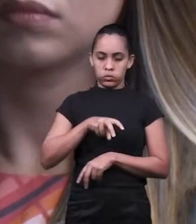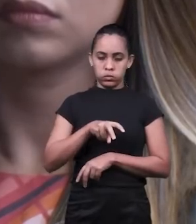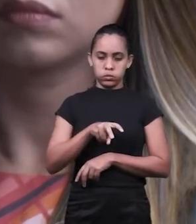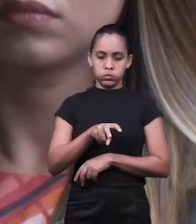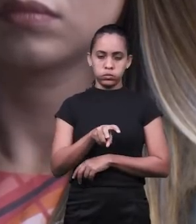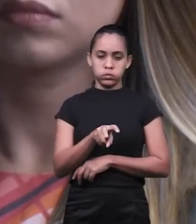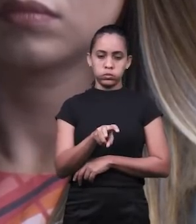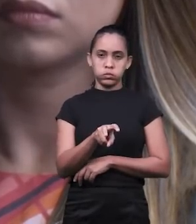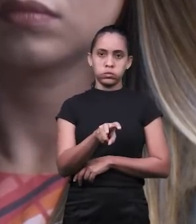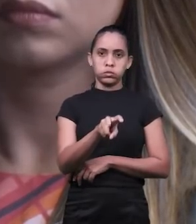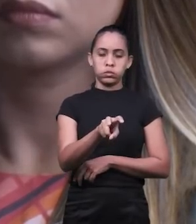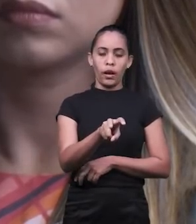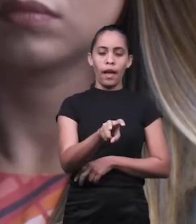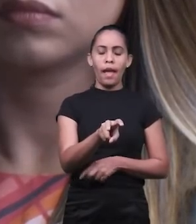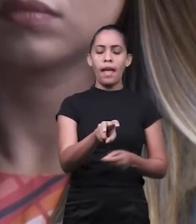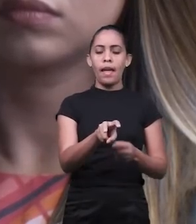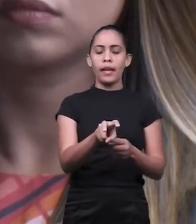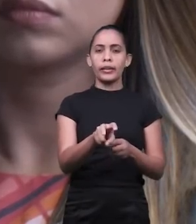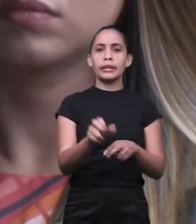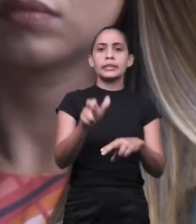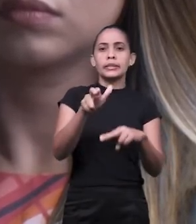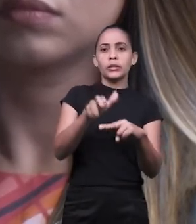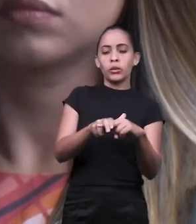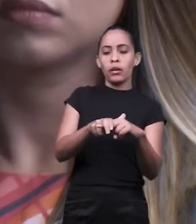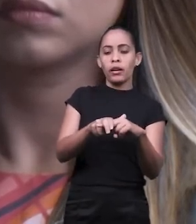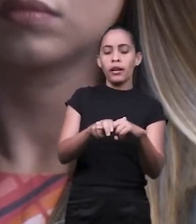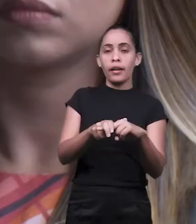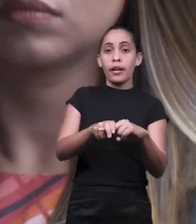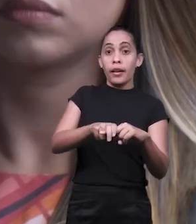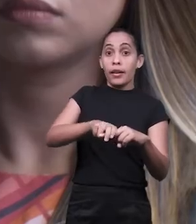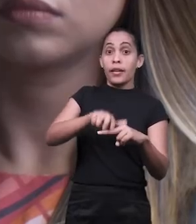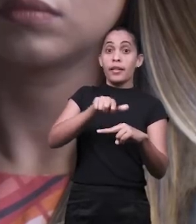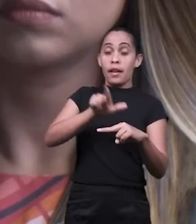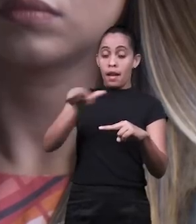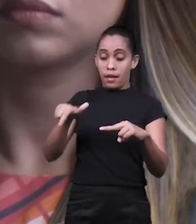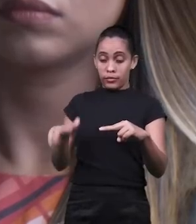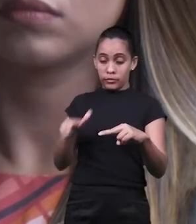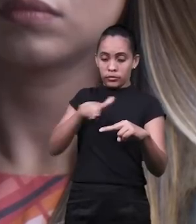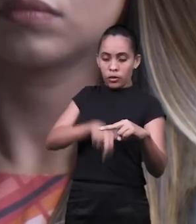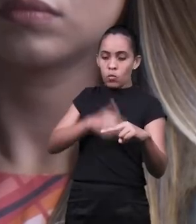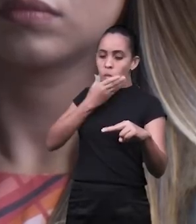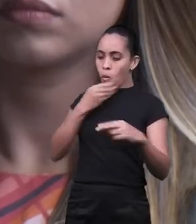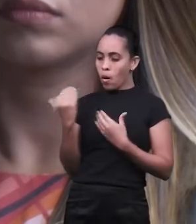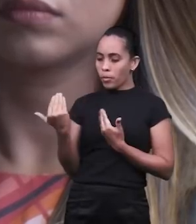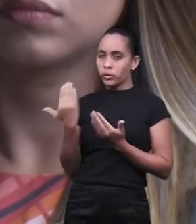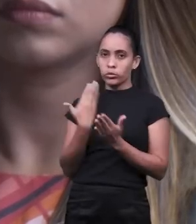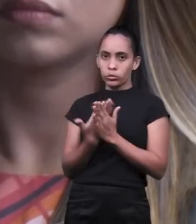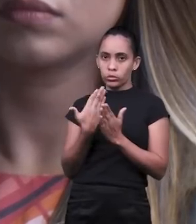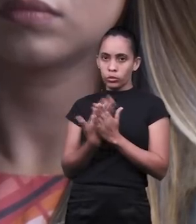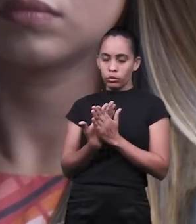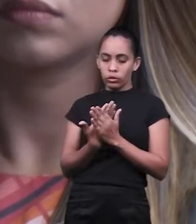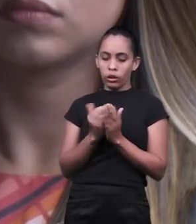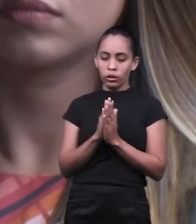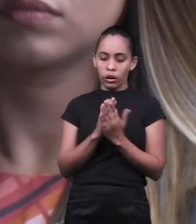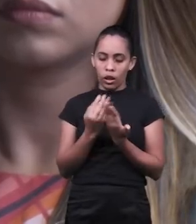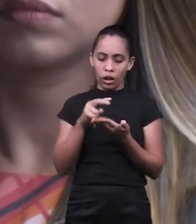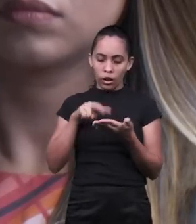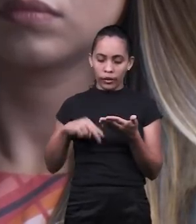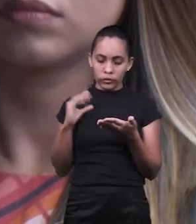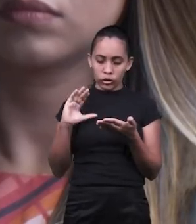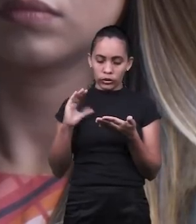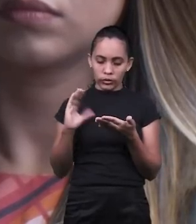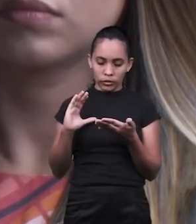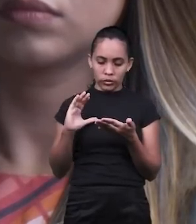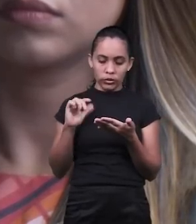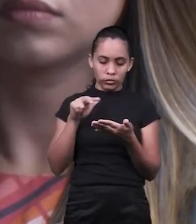lado dele um jovem universitário. E ali cada um começou a ler um livro. Aquele jovem universitário, ele lia um livro